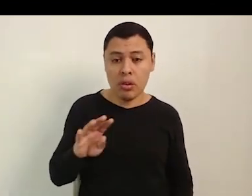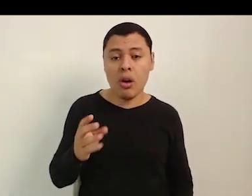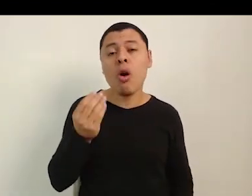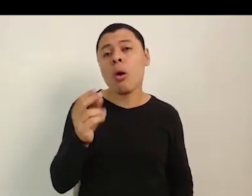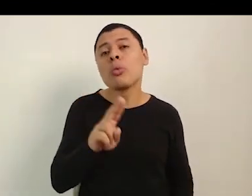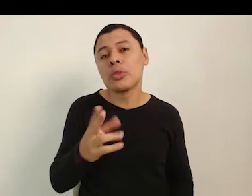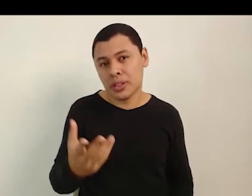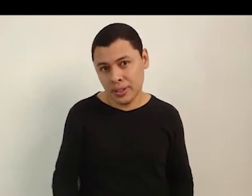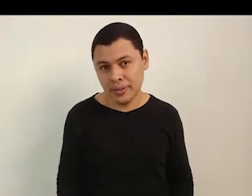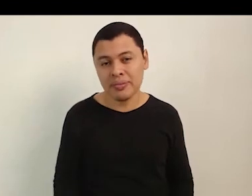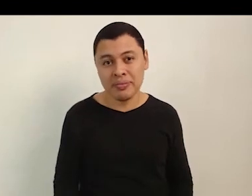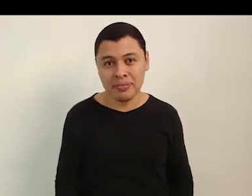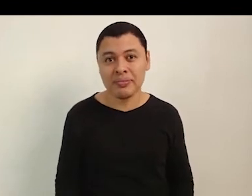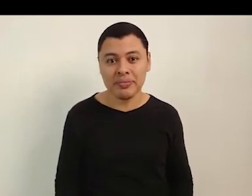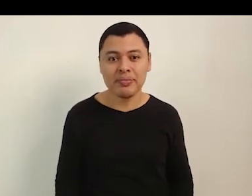ter acesso.